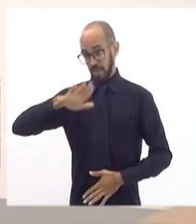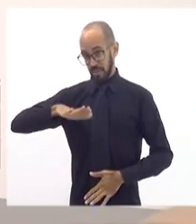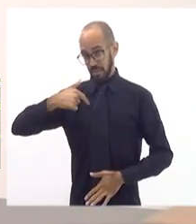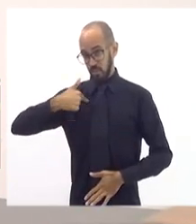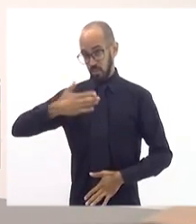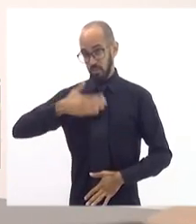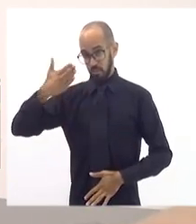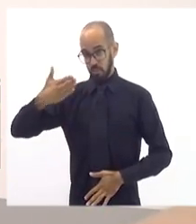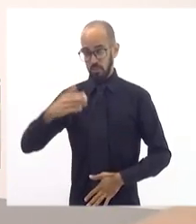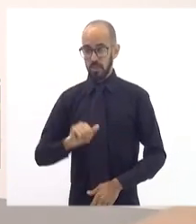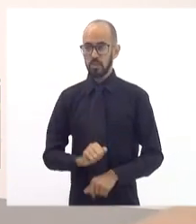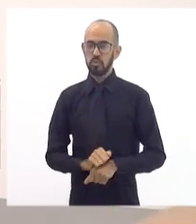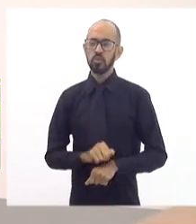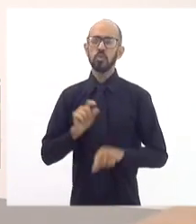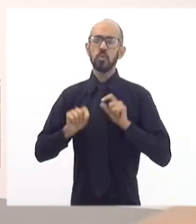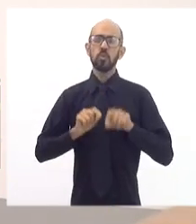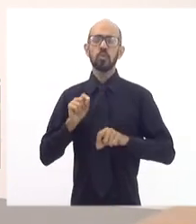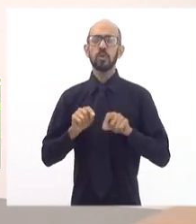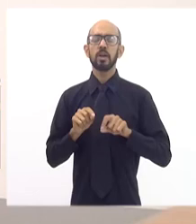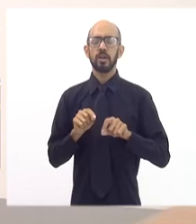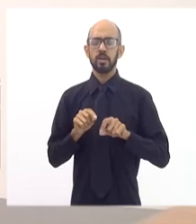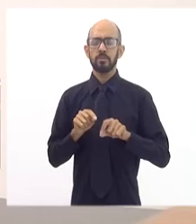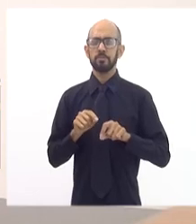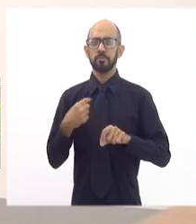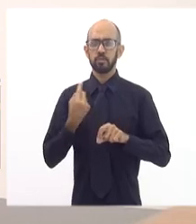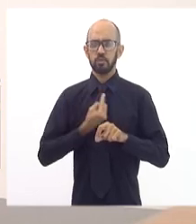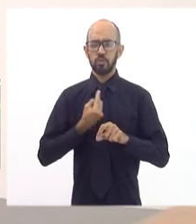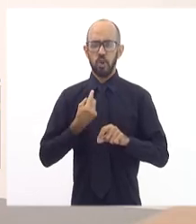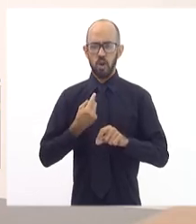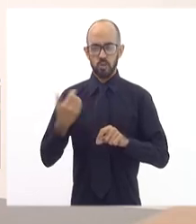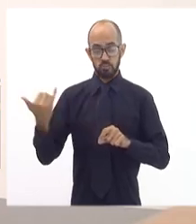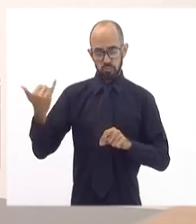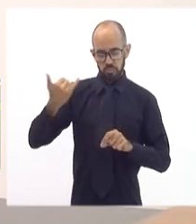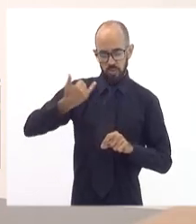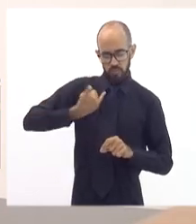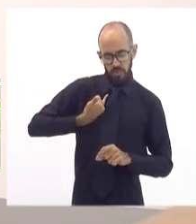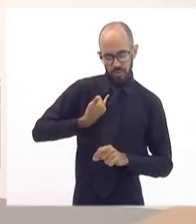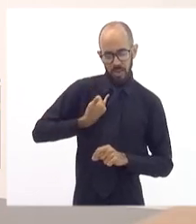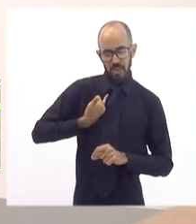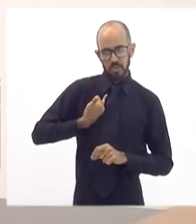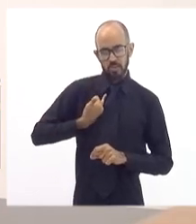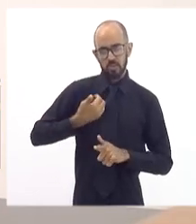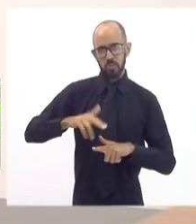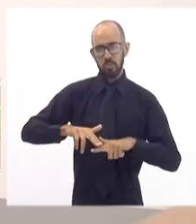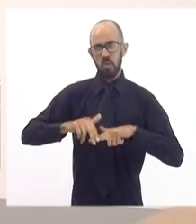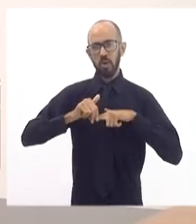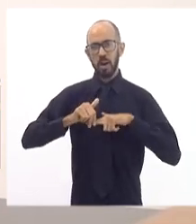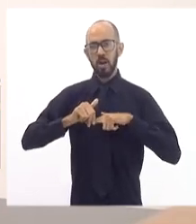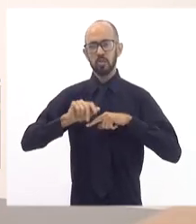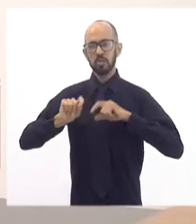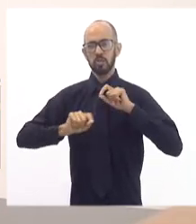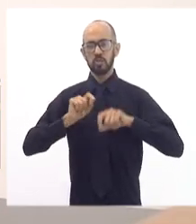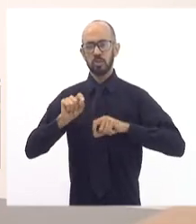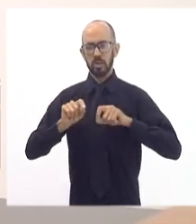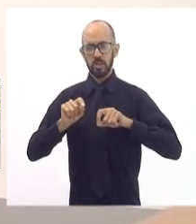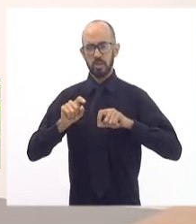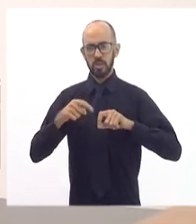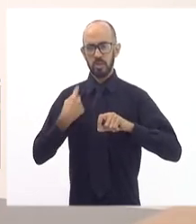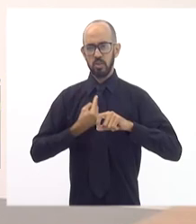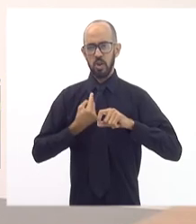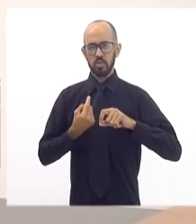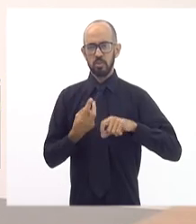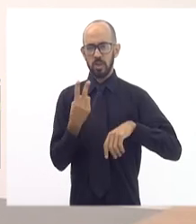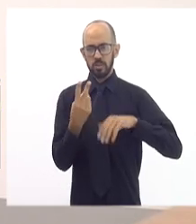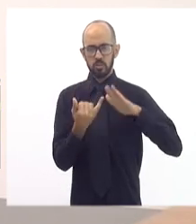surpreende é que a gente ficou sabendo desse empreendimento por conta da gente se uma das duas